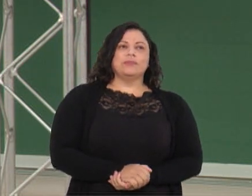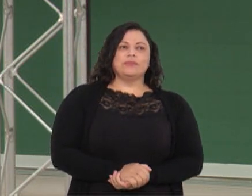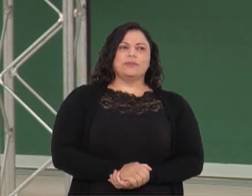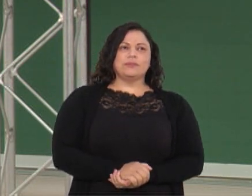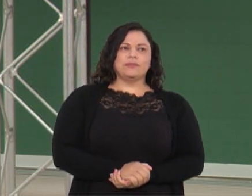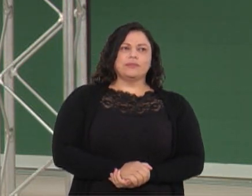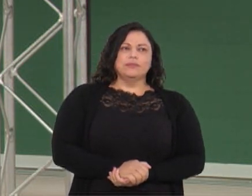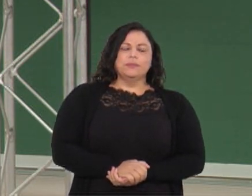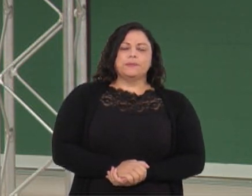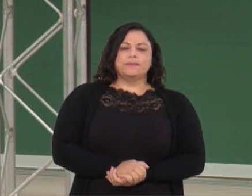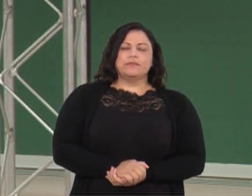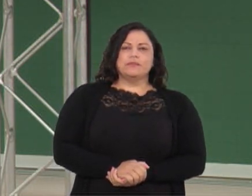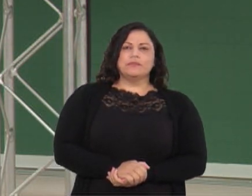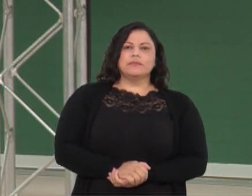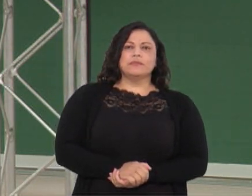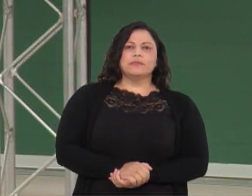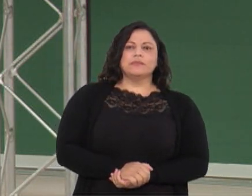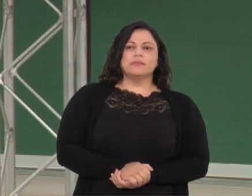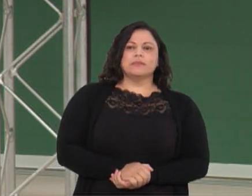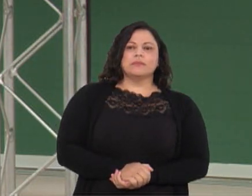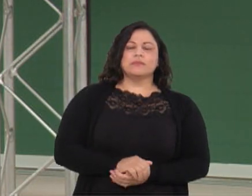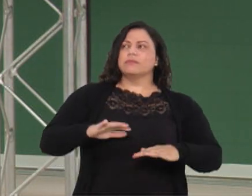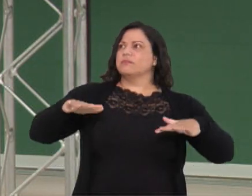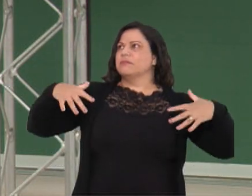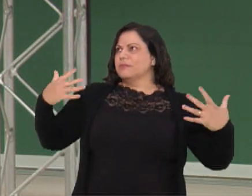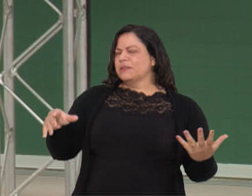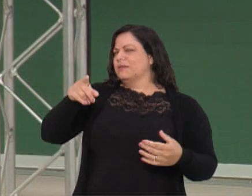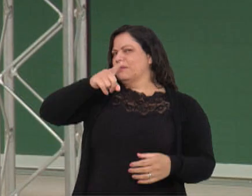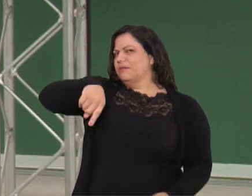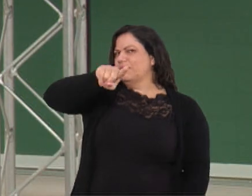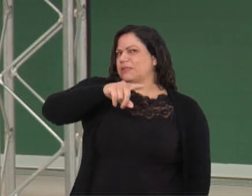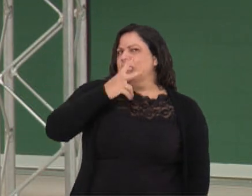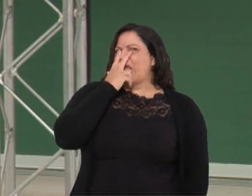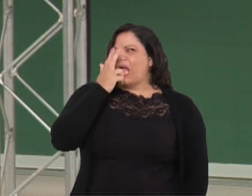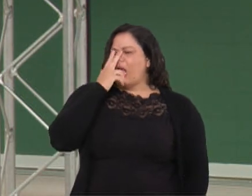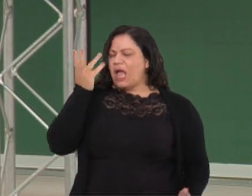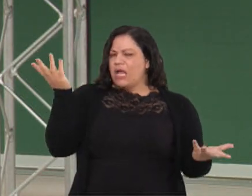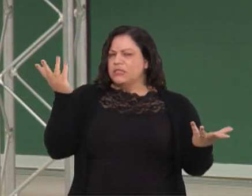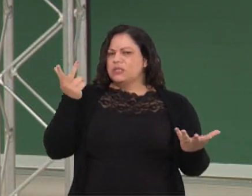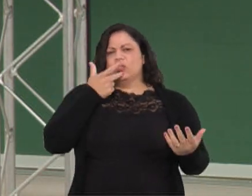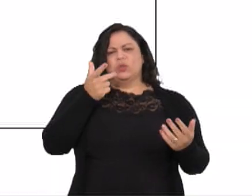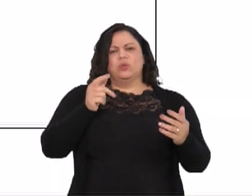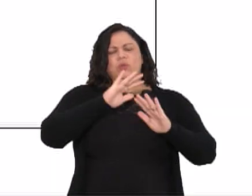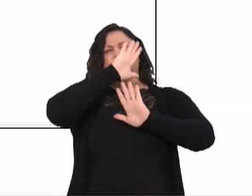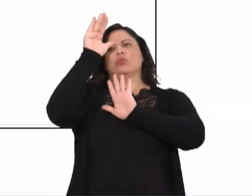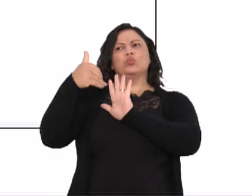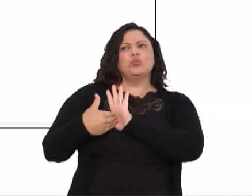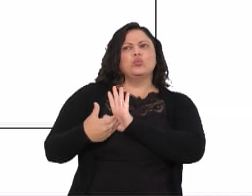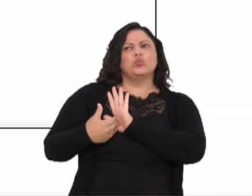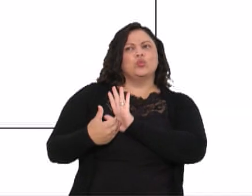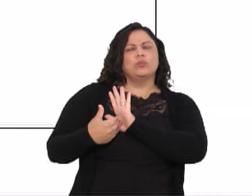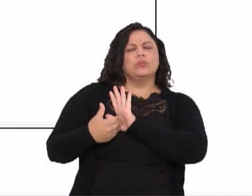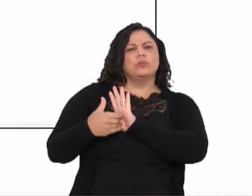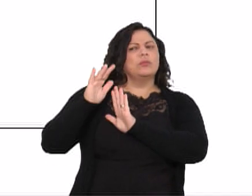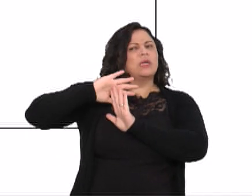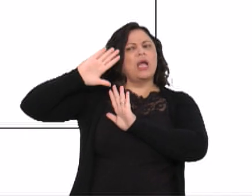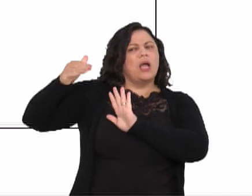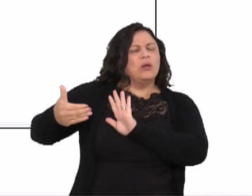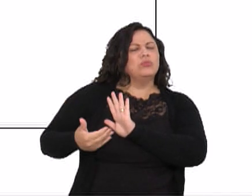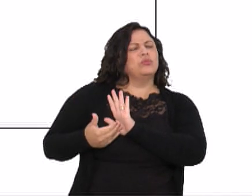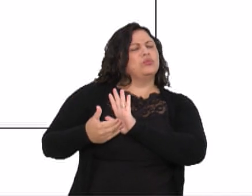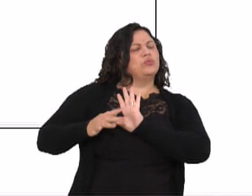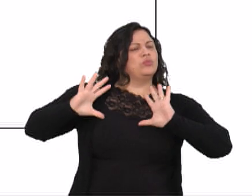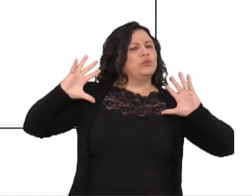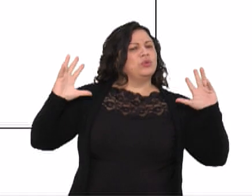será que você acha que quando eu digo tudo, não é tudo? É tudo mesmo.